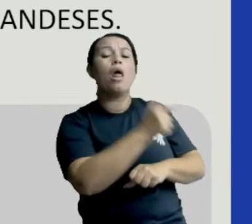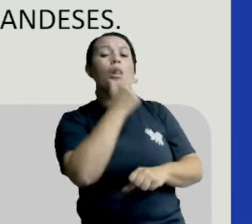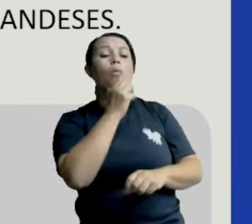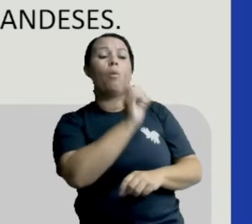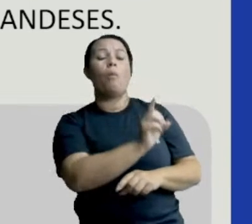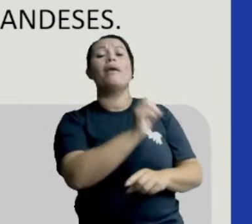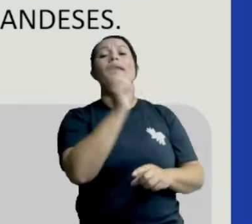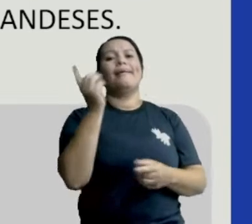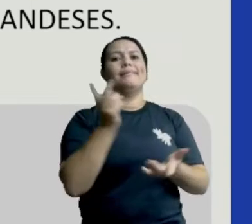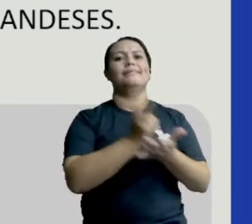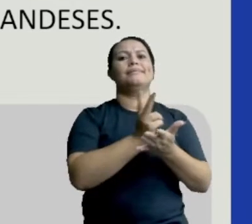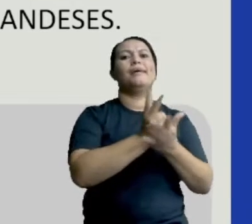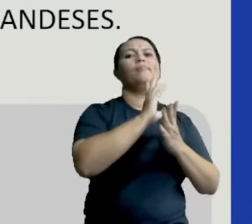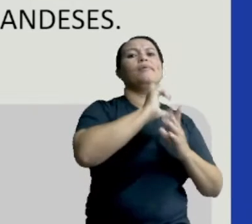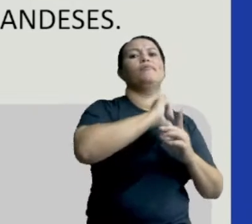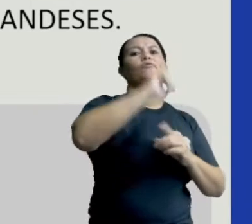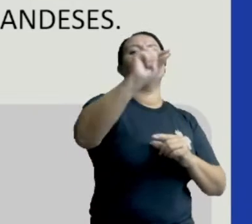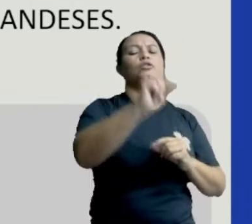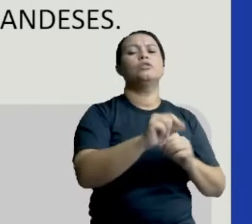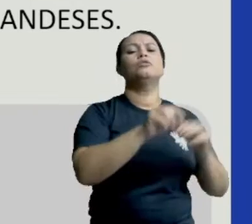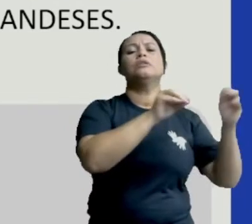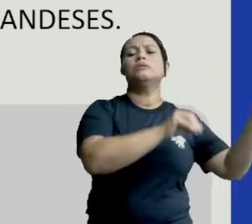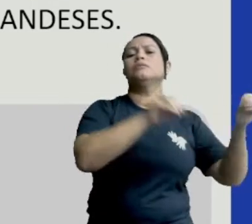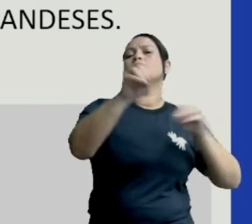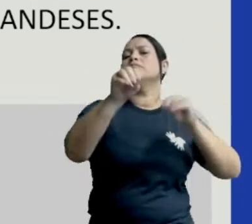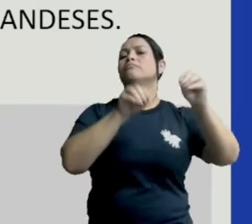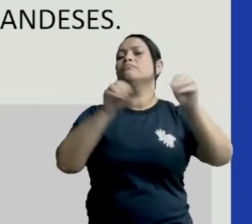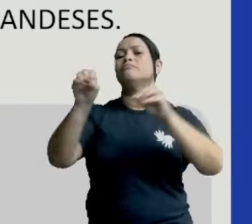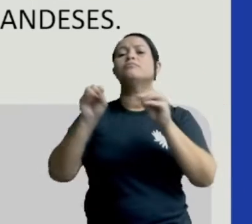procurou fugir do inimigo. Mudando sempre de